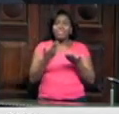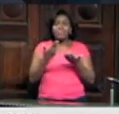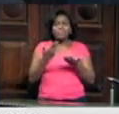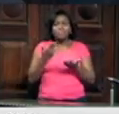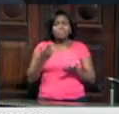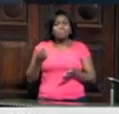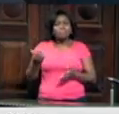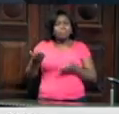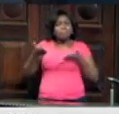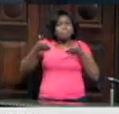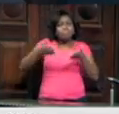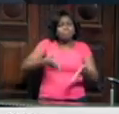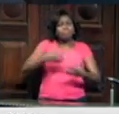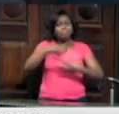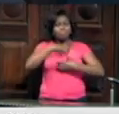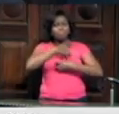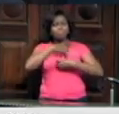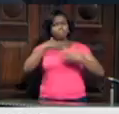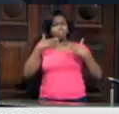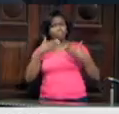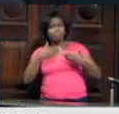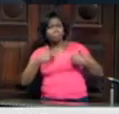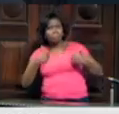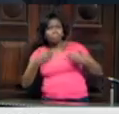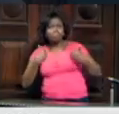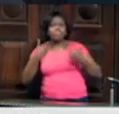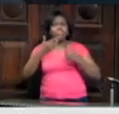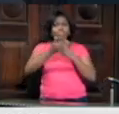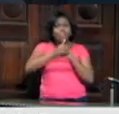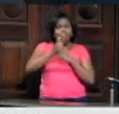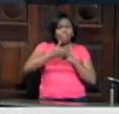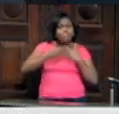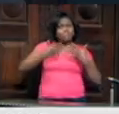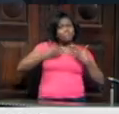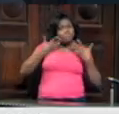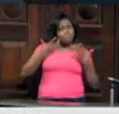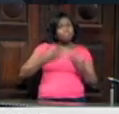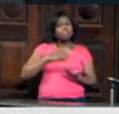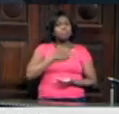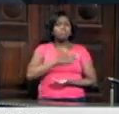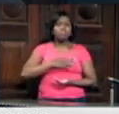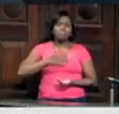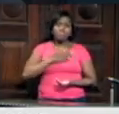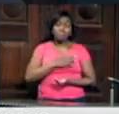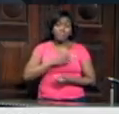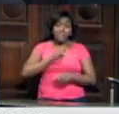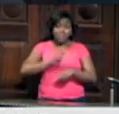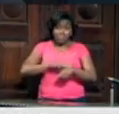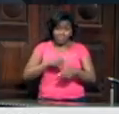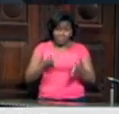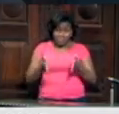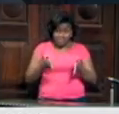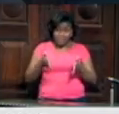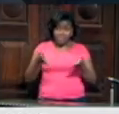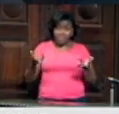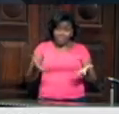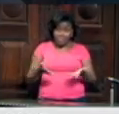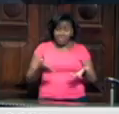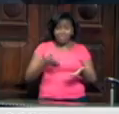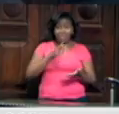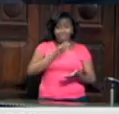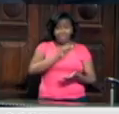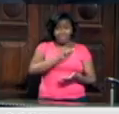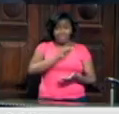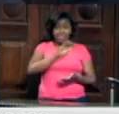cidade acolhedora, receptiva, onde eles se encontraram realizados. No momento, a Academia Carioca de Letras tem a aventura de